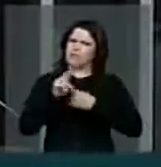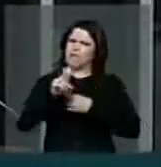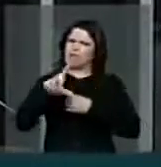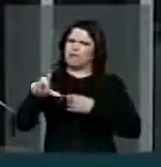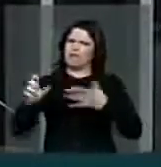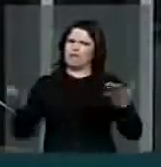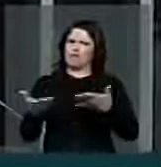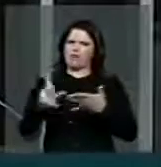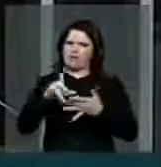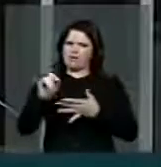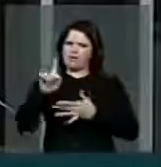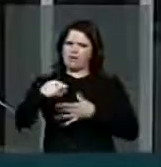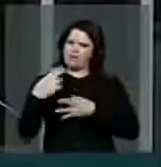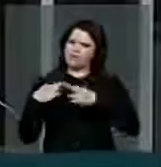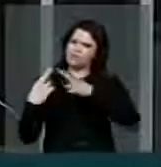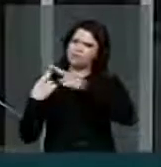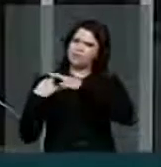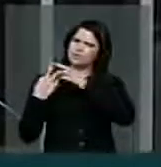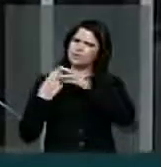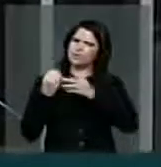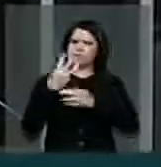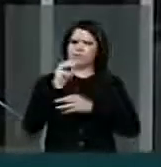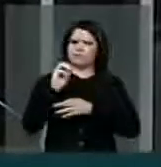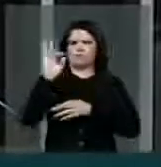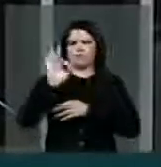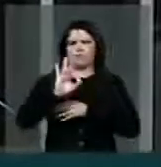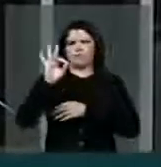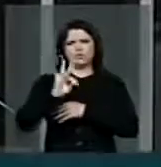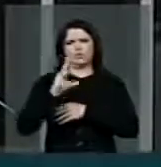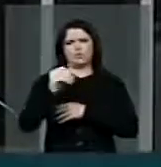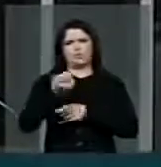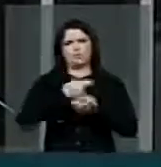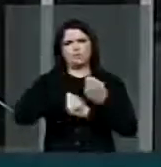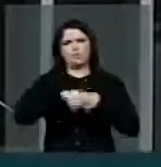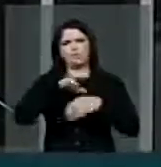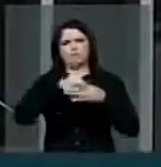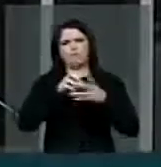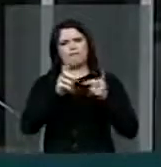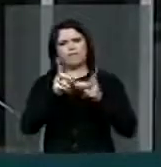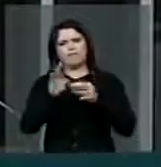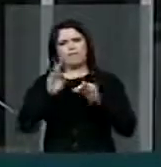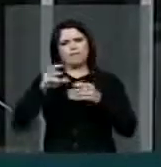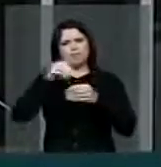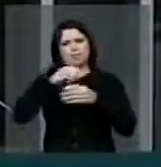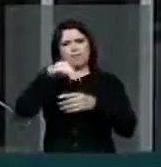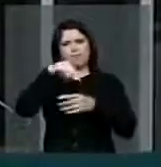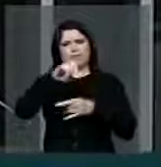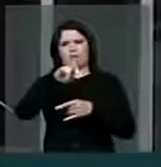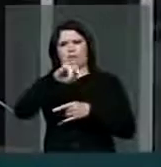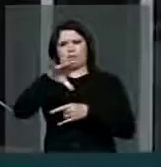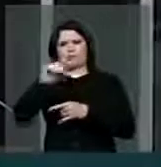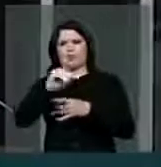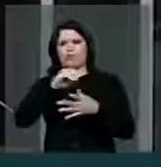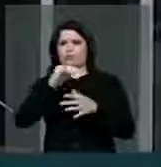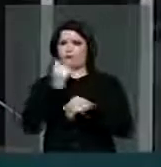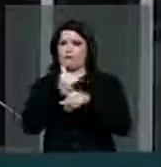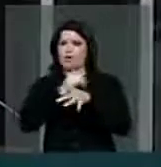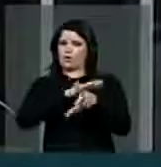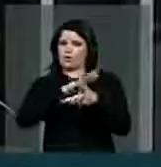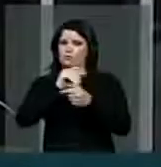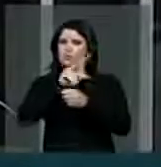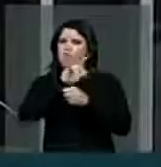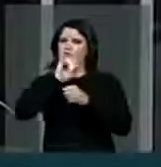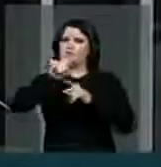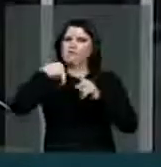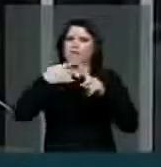atualmente é responsável por 30% do mercado transoceânico de minério de ferro no mundo e atingirá nos